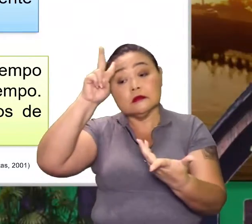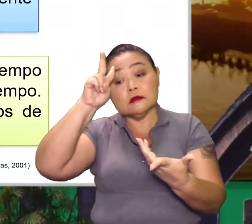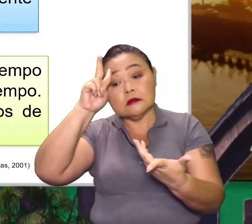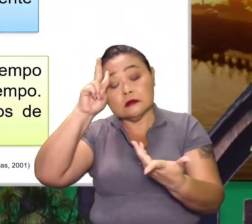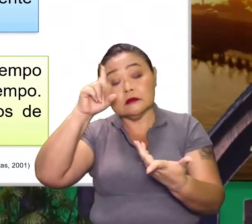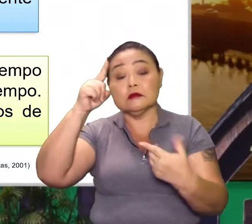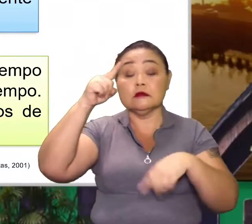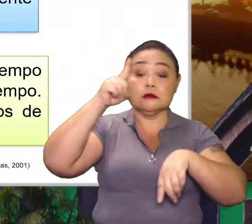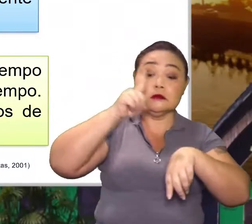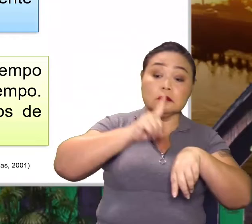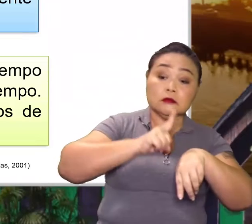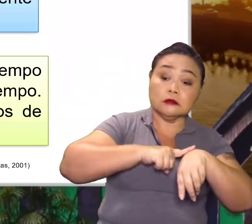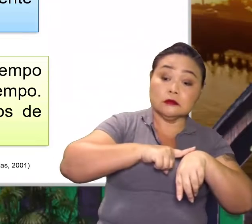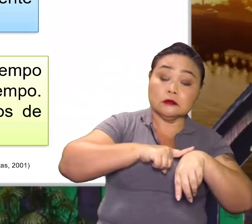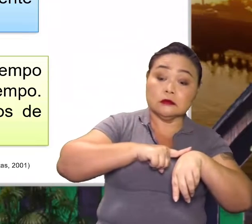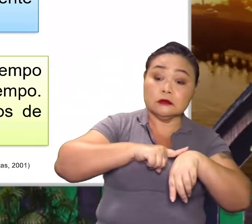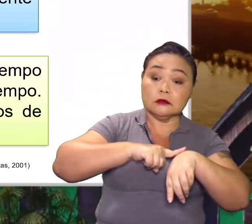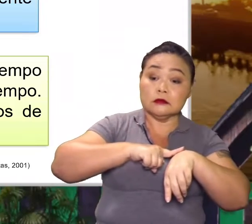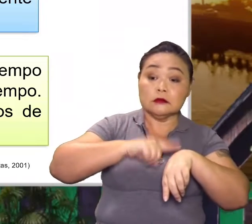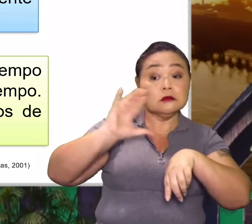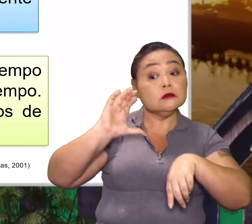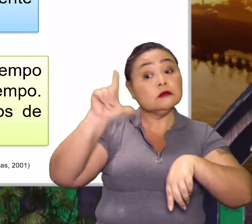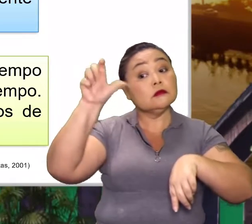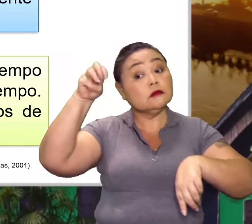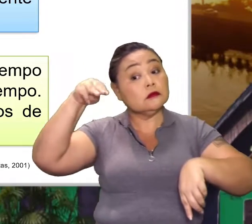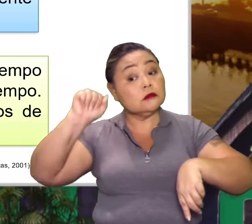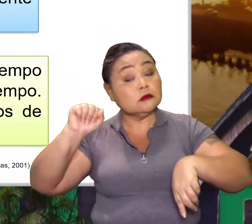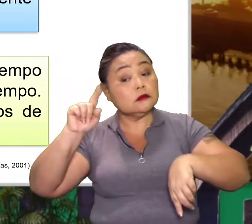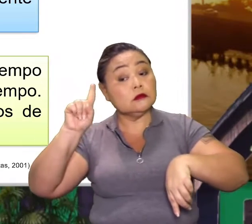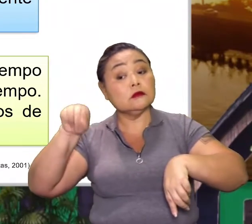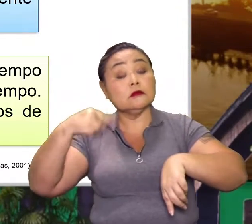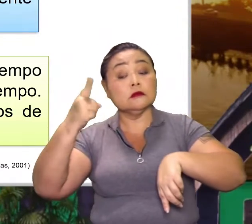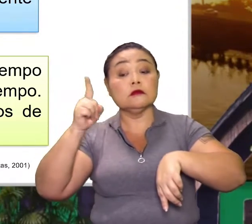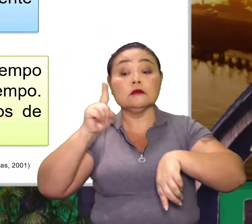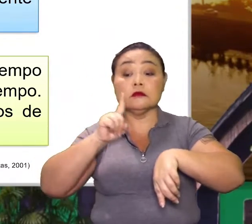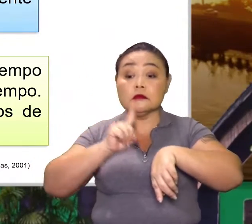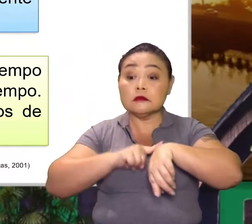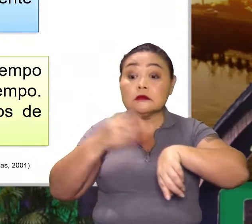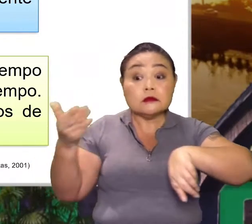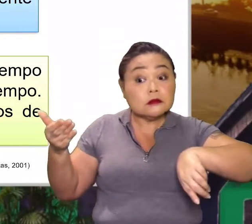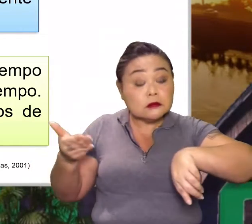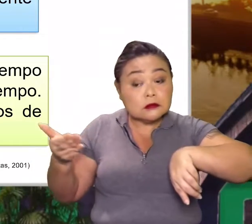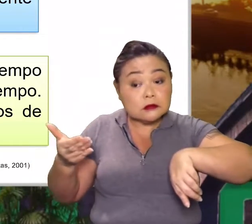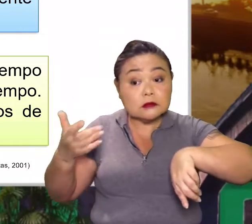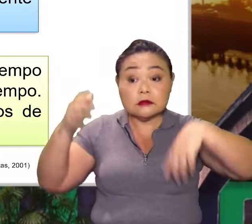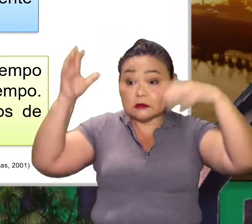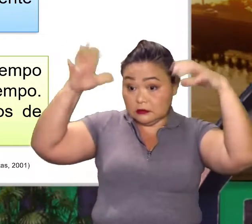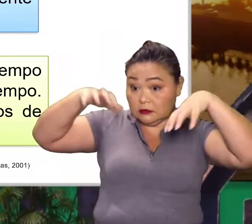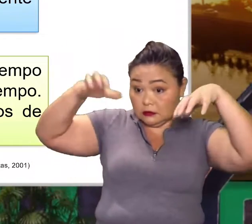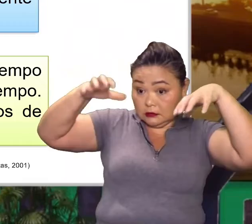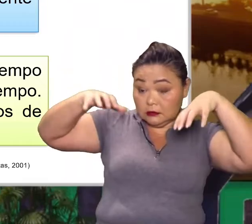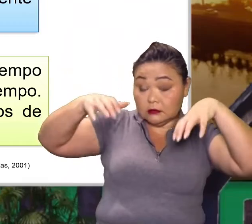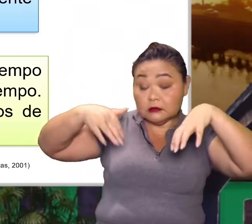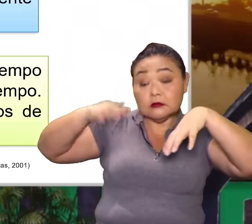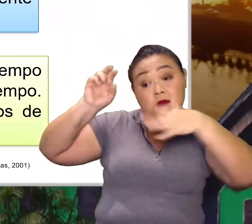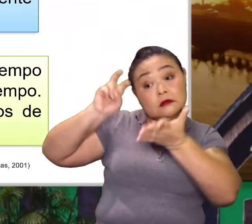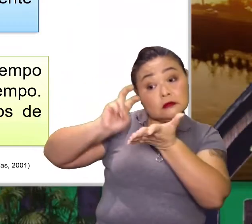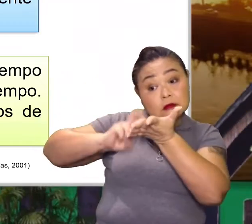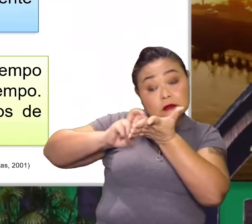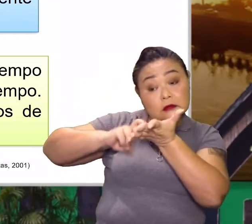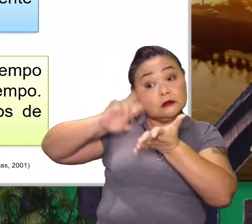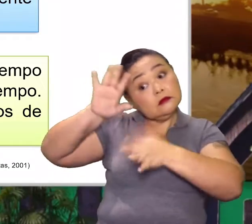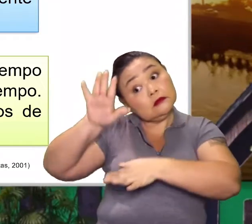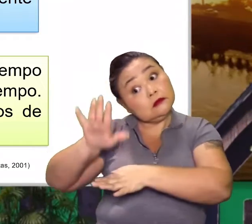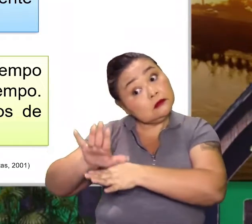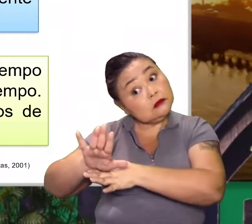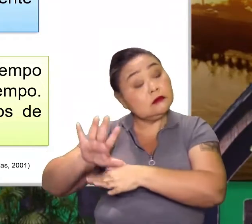diferença entre tempo e clima. Tempo, ele é momentâneo. Está chovendo agora pela parte da